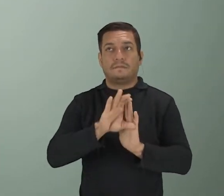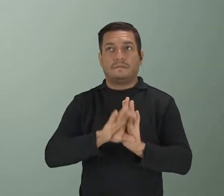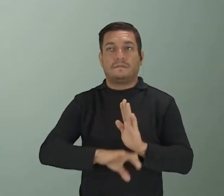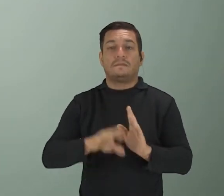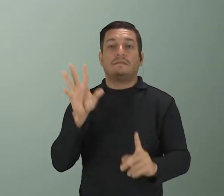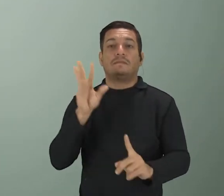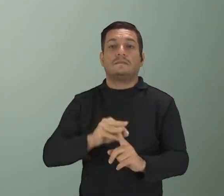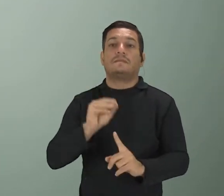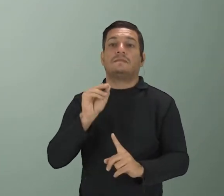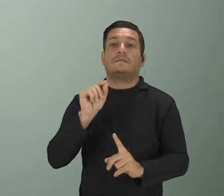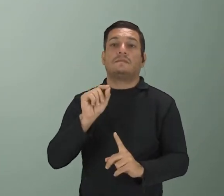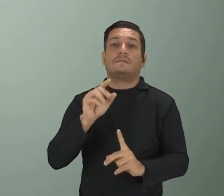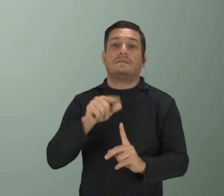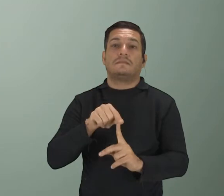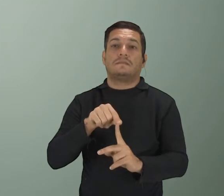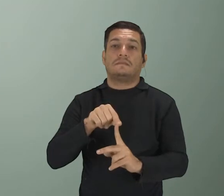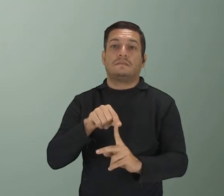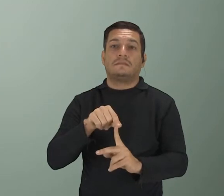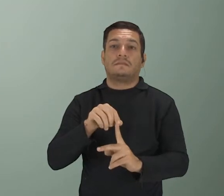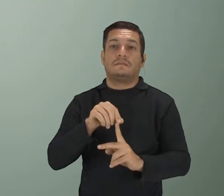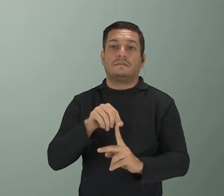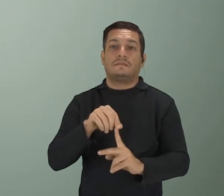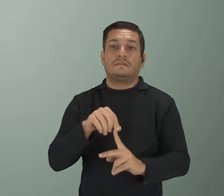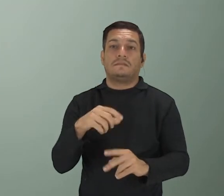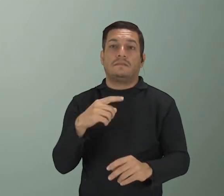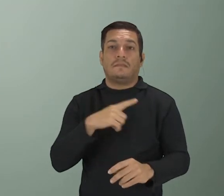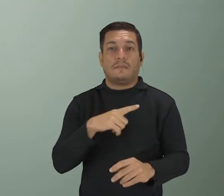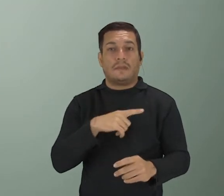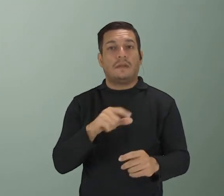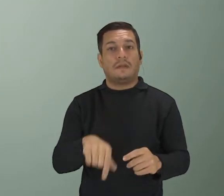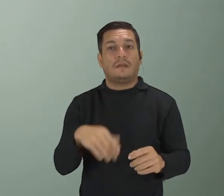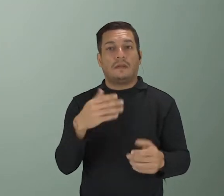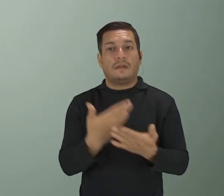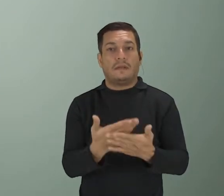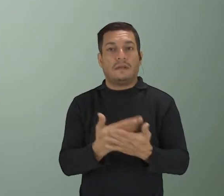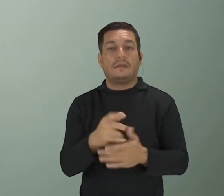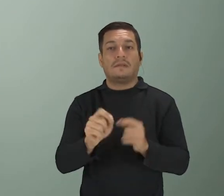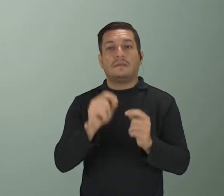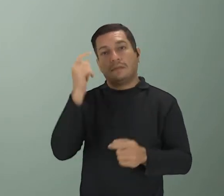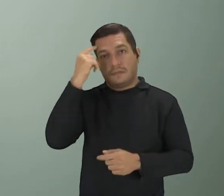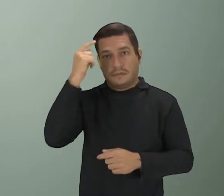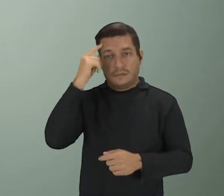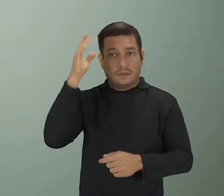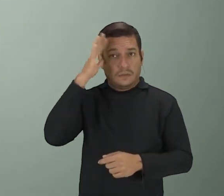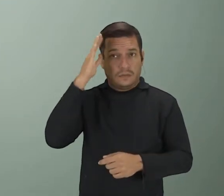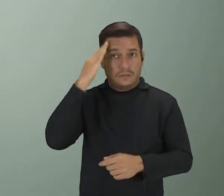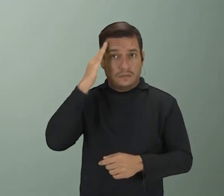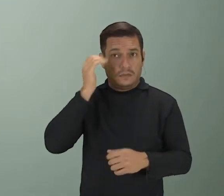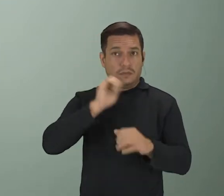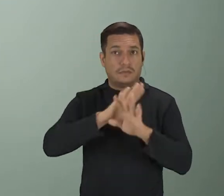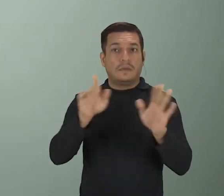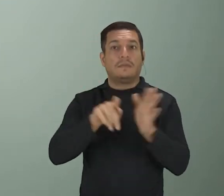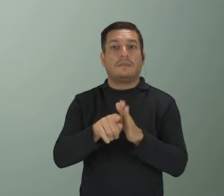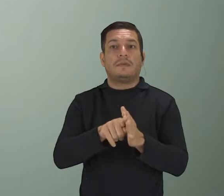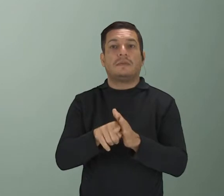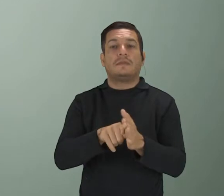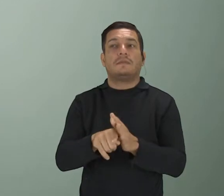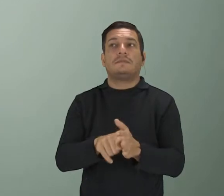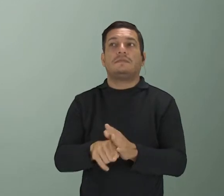o objetivo que a gente traz com essa aula é pensar, compreender,